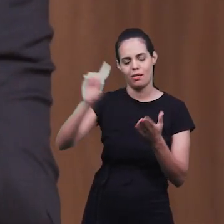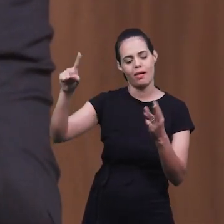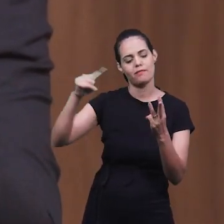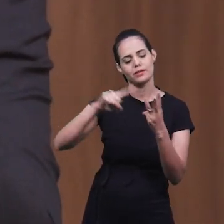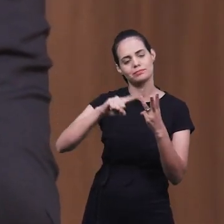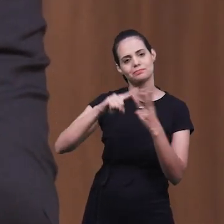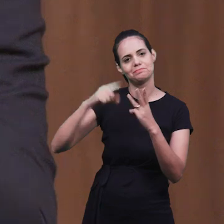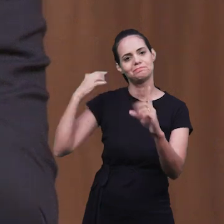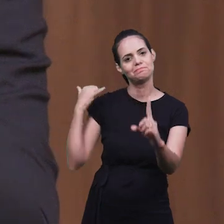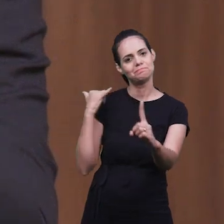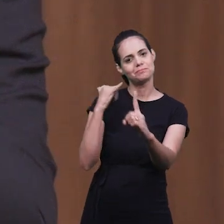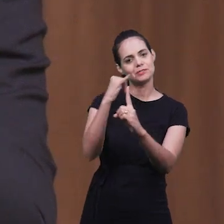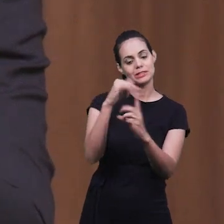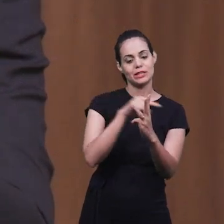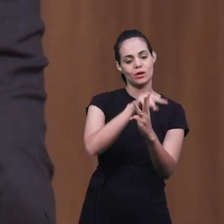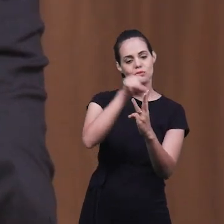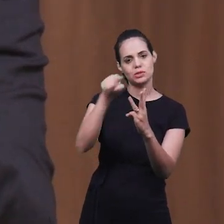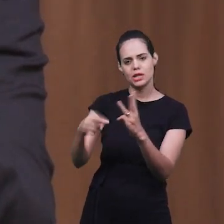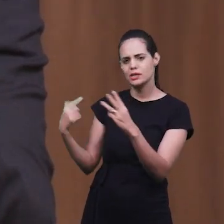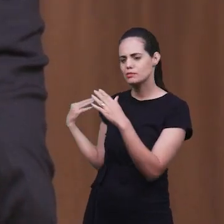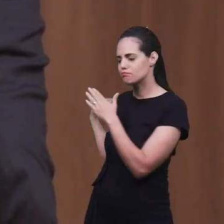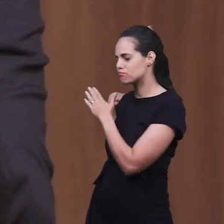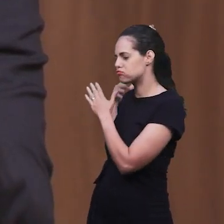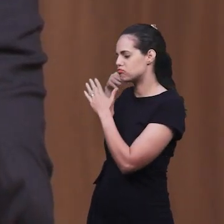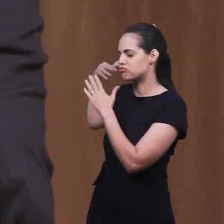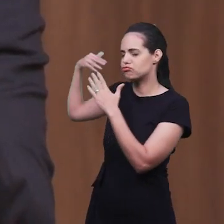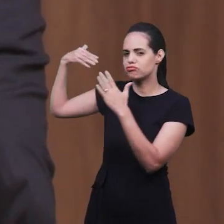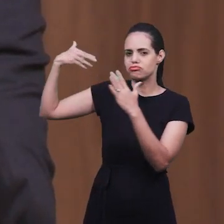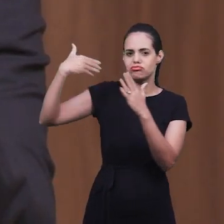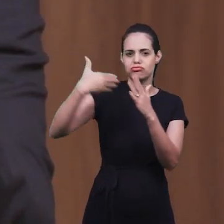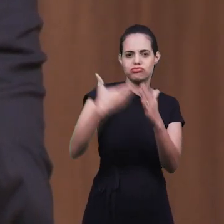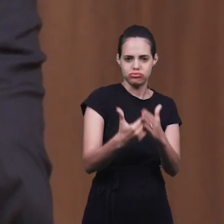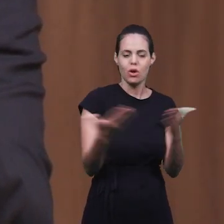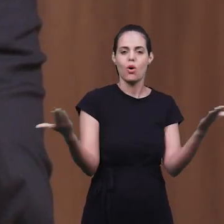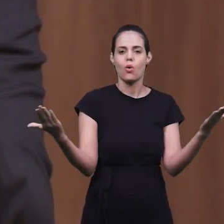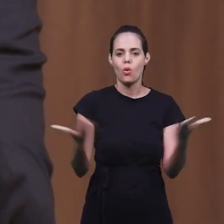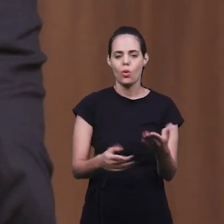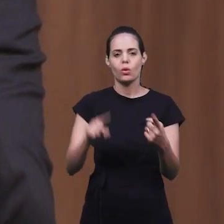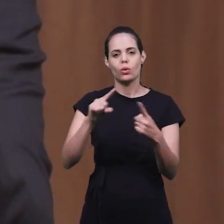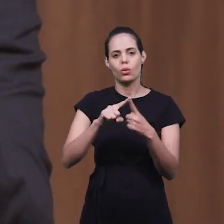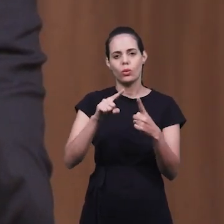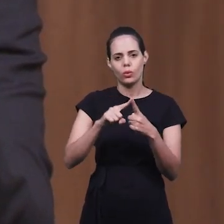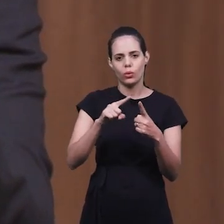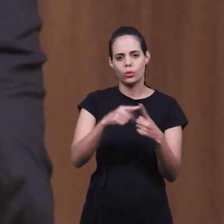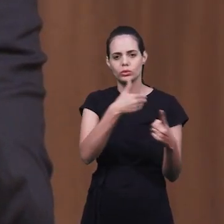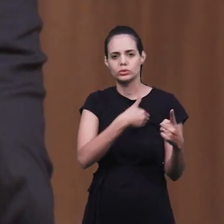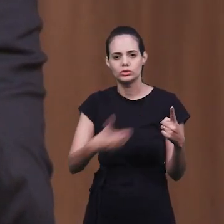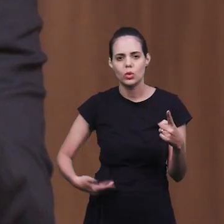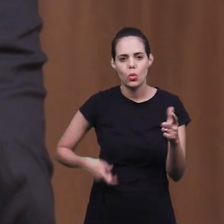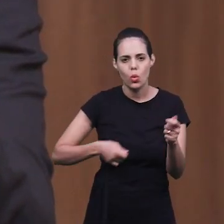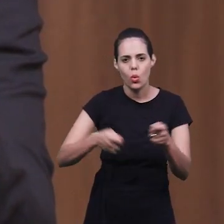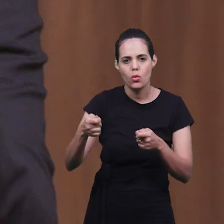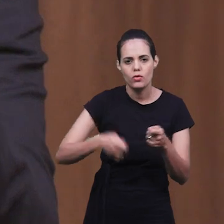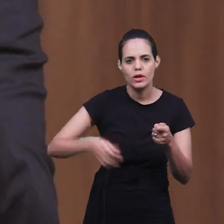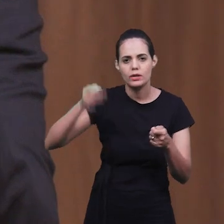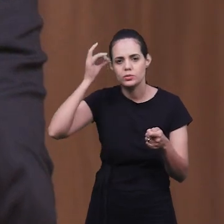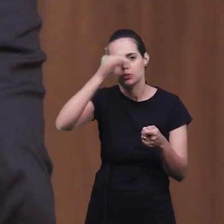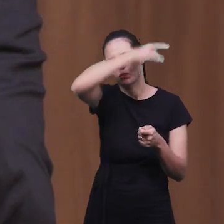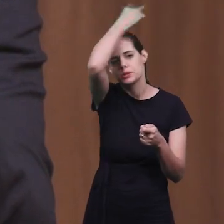da profecia. Esses 3 elementos continuam hoje no nosso meio: o governo do Espírito,